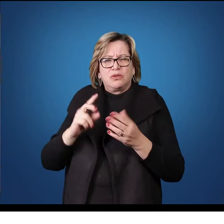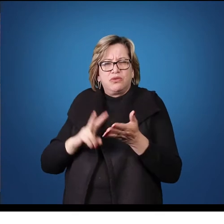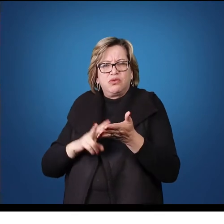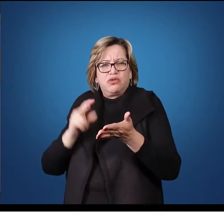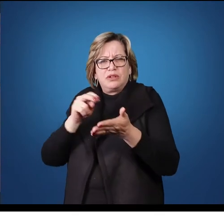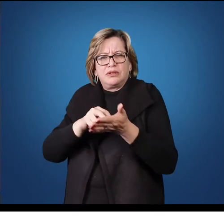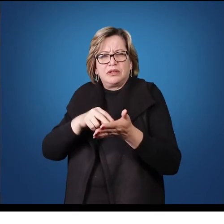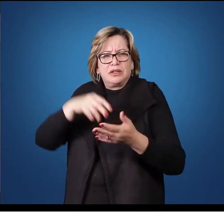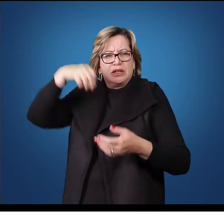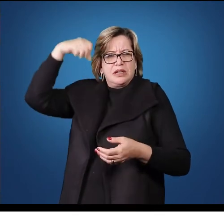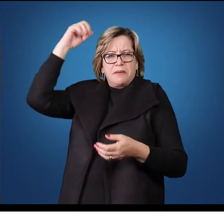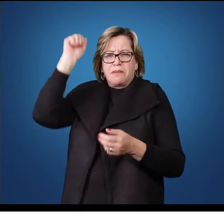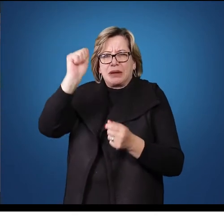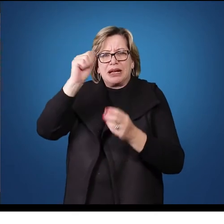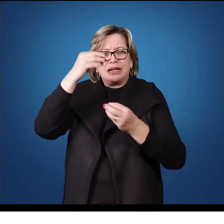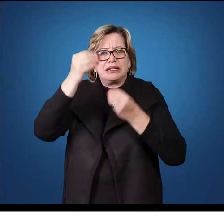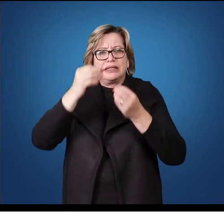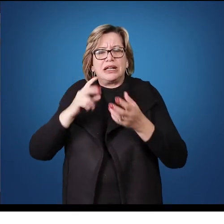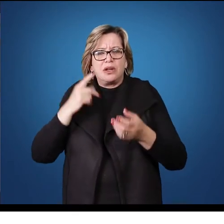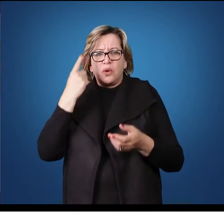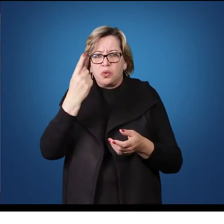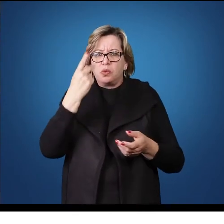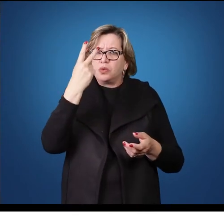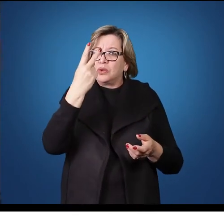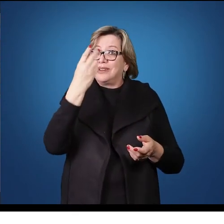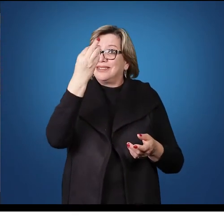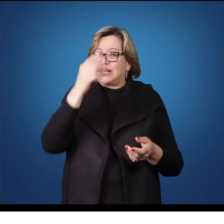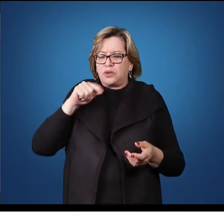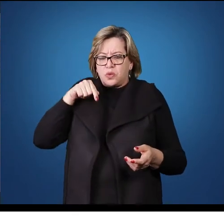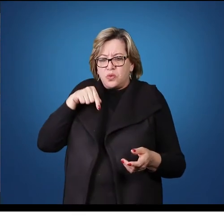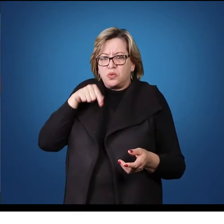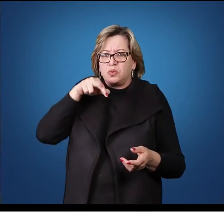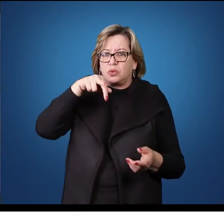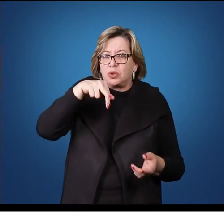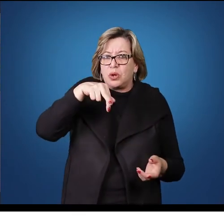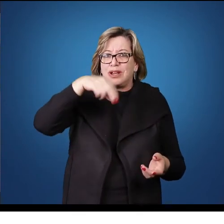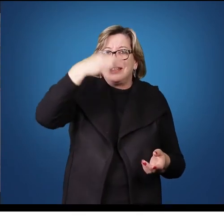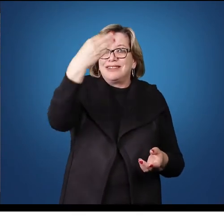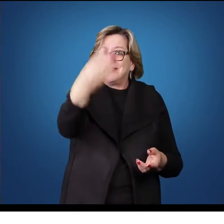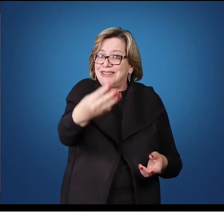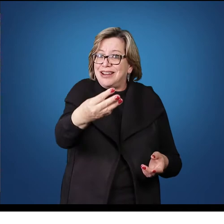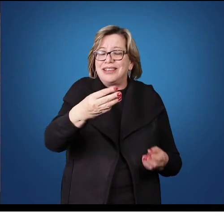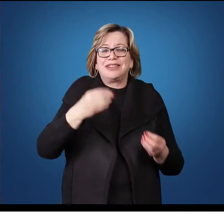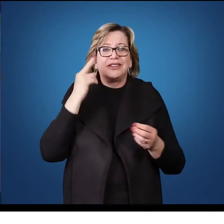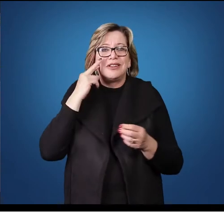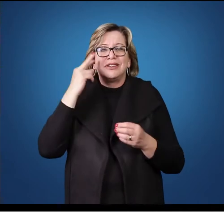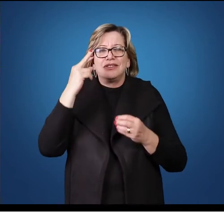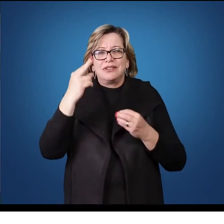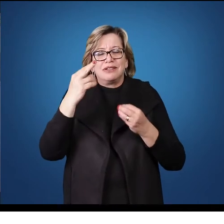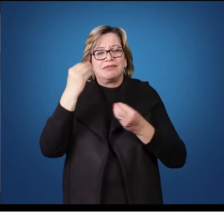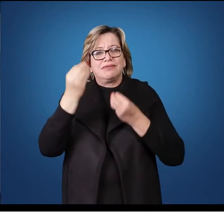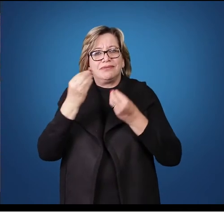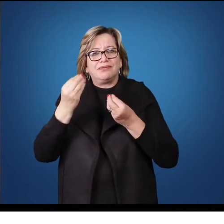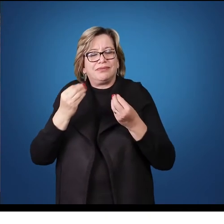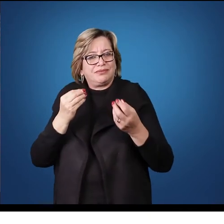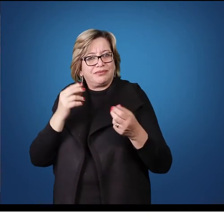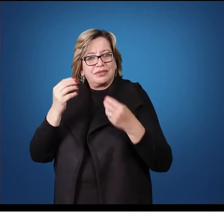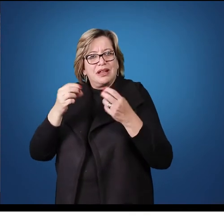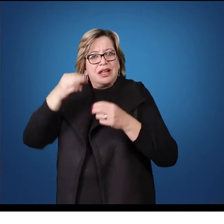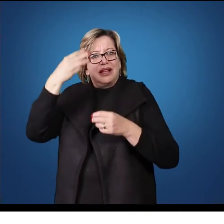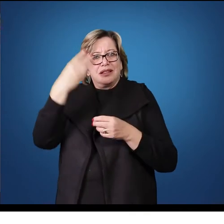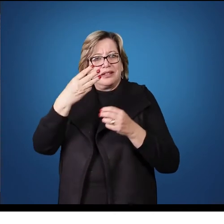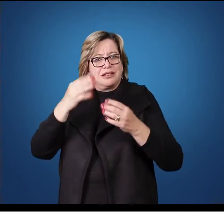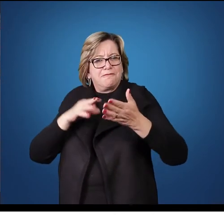normalmente a passada do voleibol nós temos três passos, que seria uma de aproximação, um de ajuste final que eu vou dar esse impulso, e o